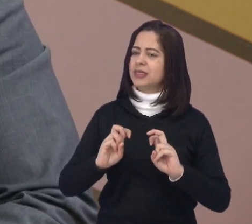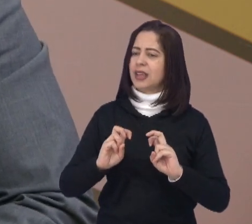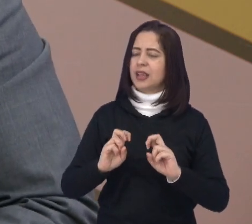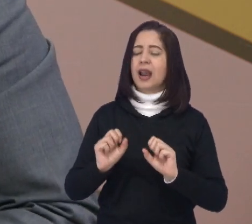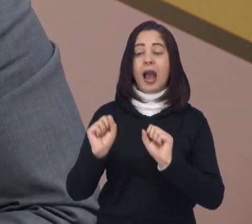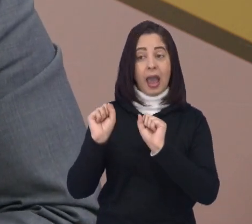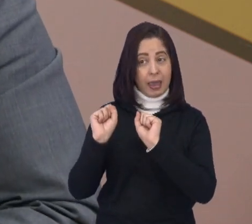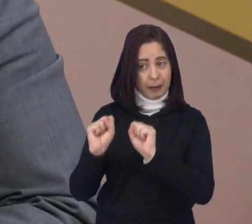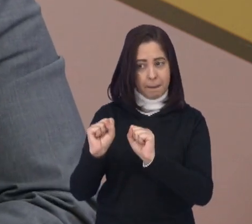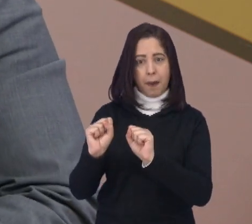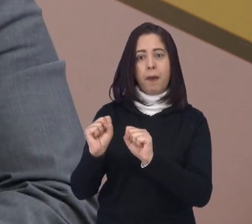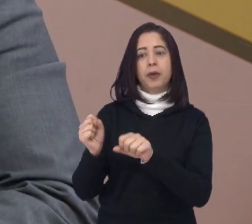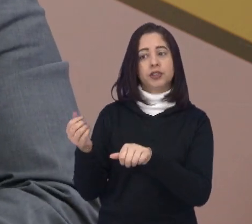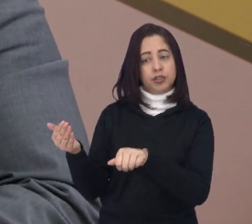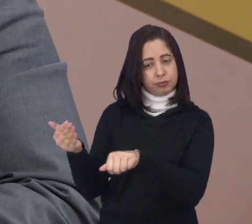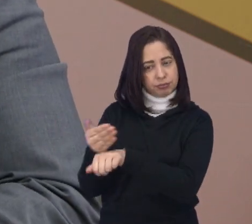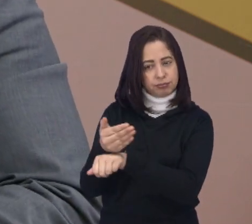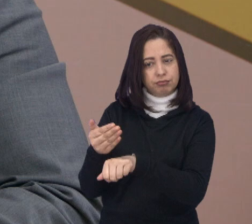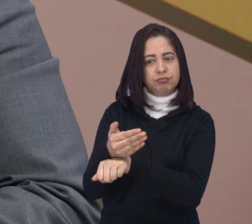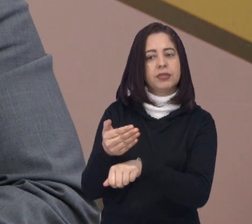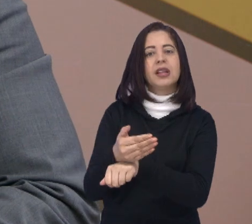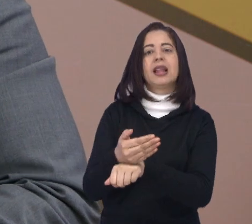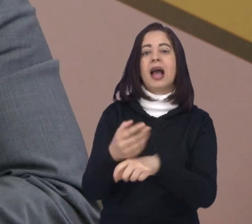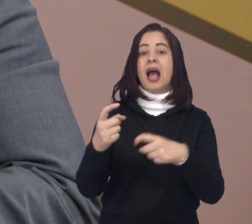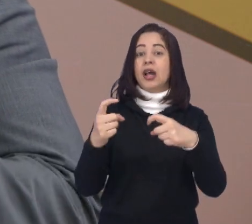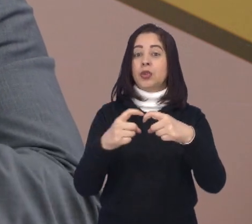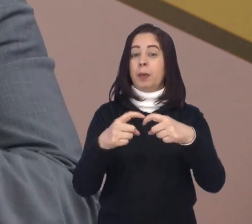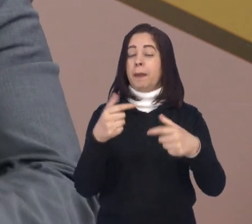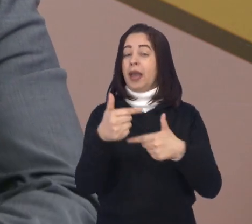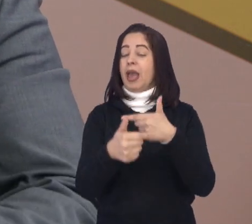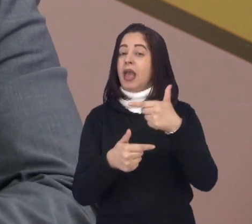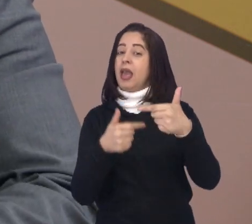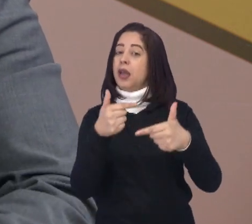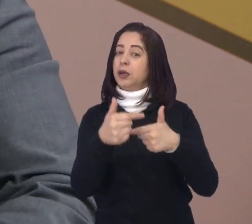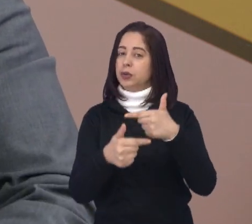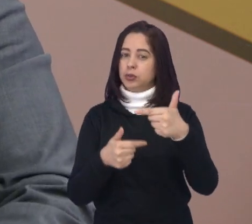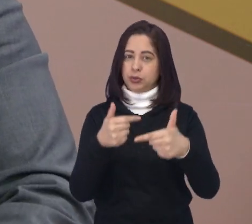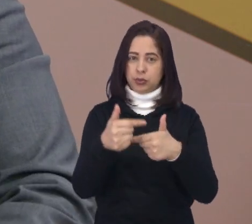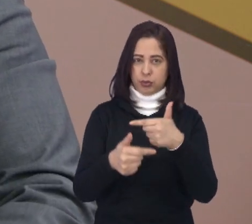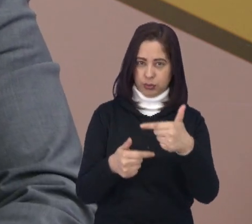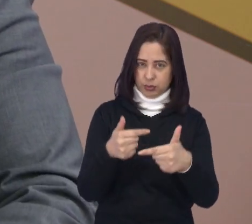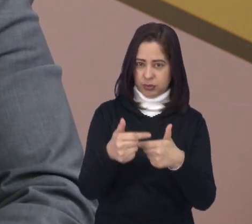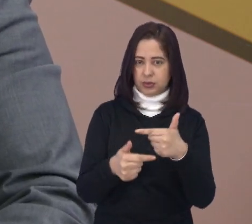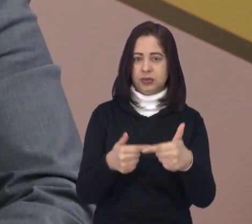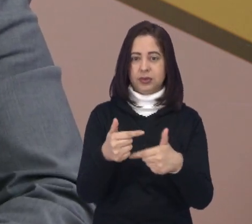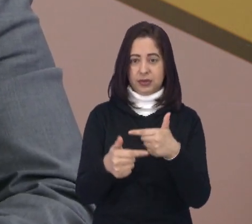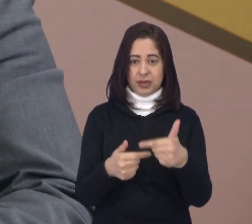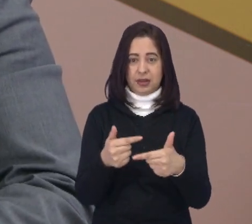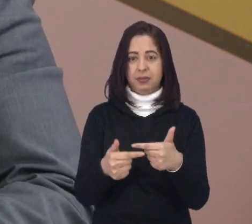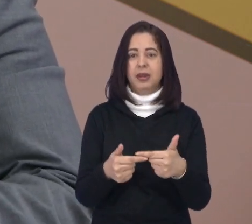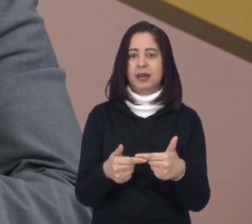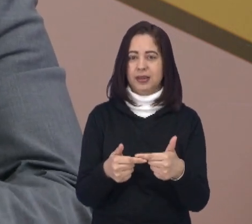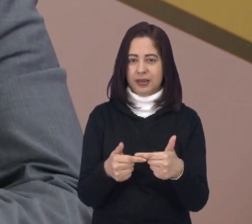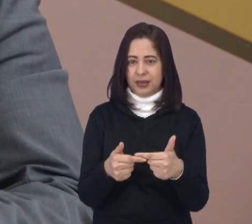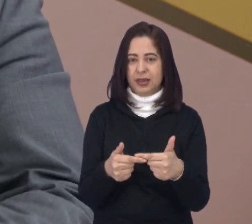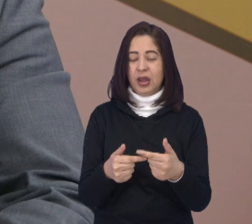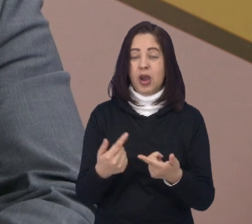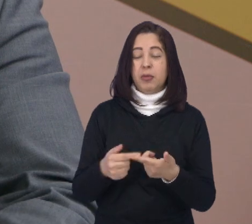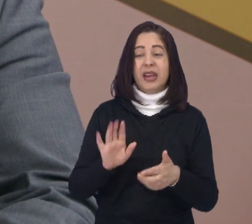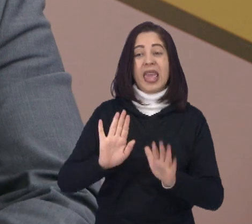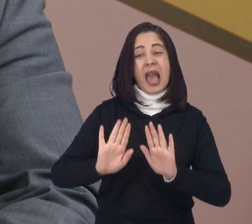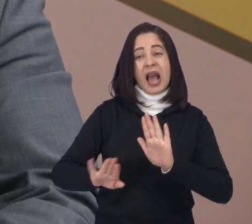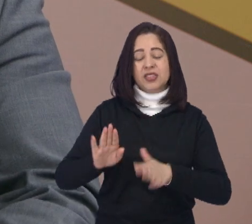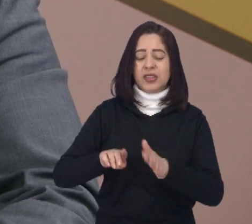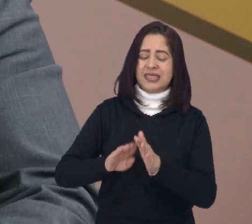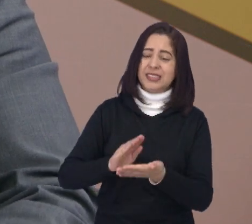médico assistente dele ou não, ele pode entender que aquele desconforto, aquele incômodo pode estar vindo do